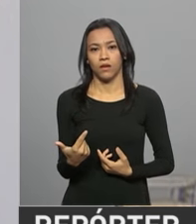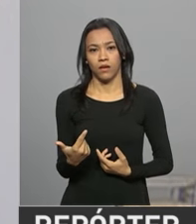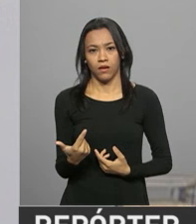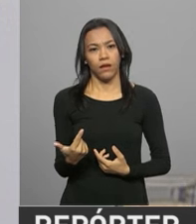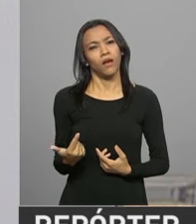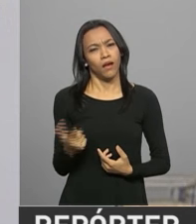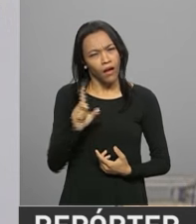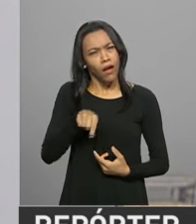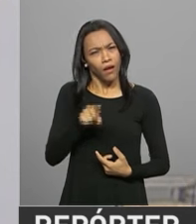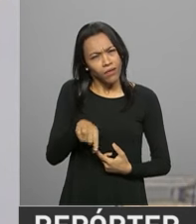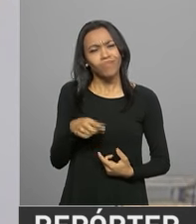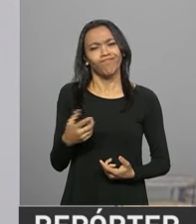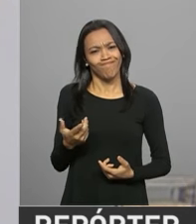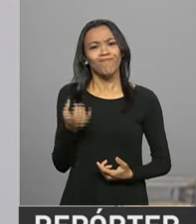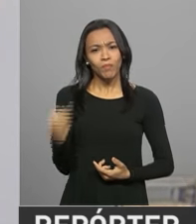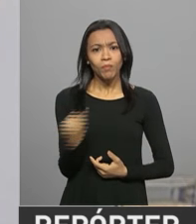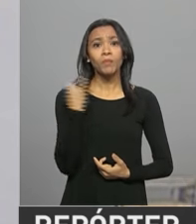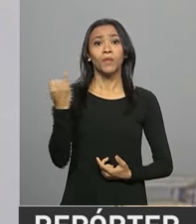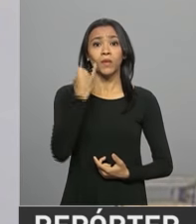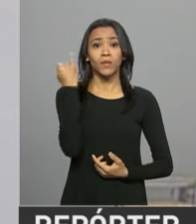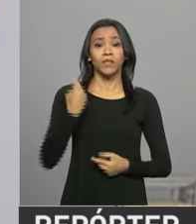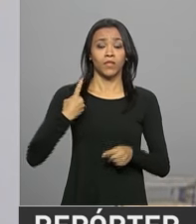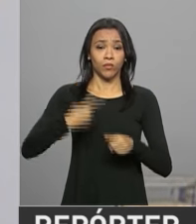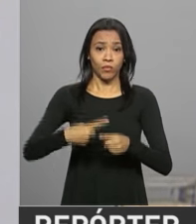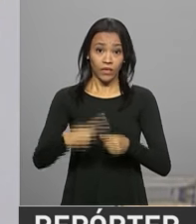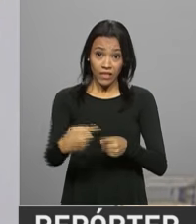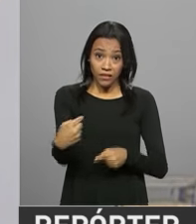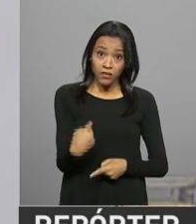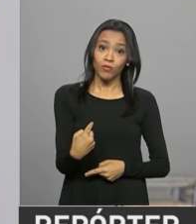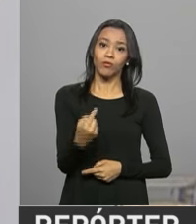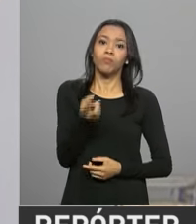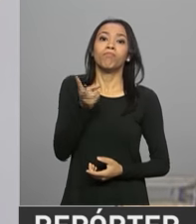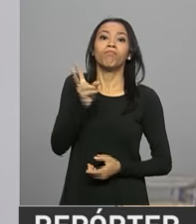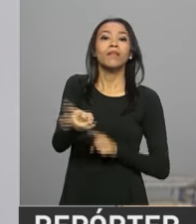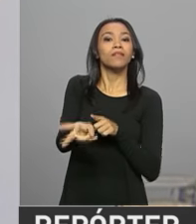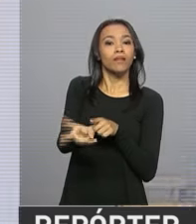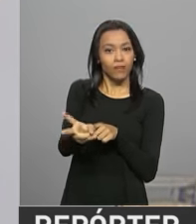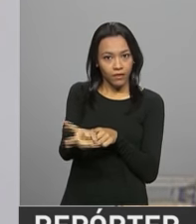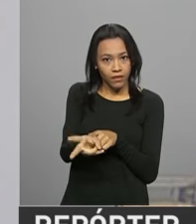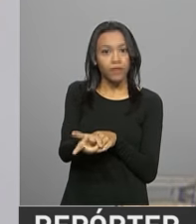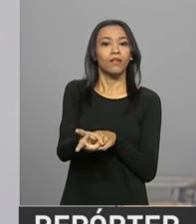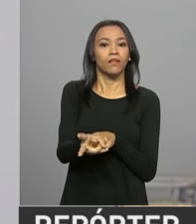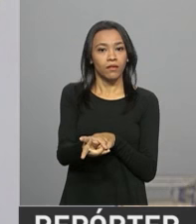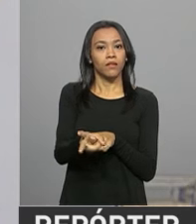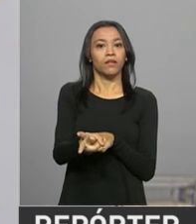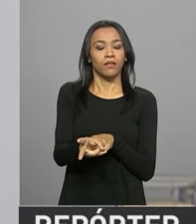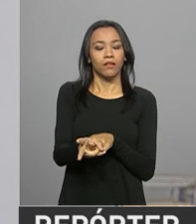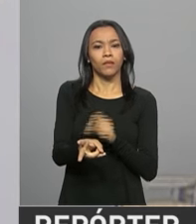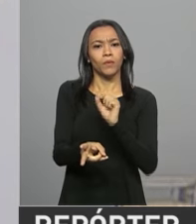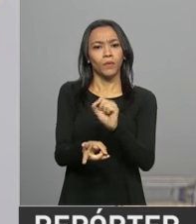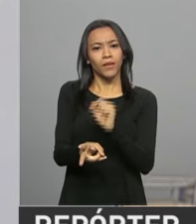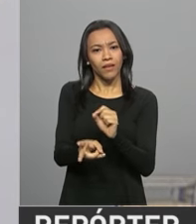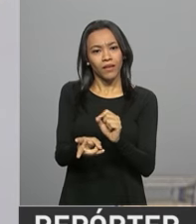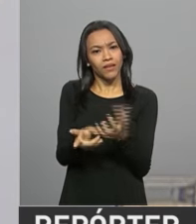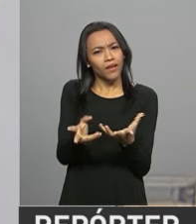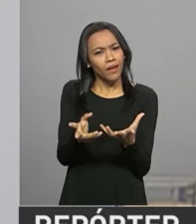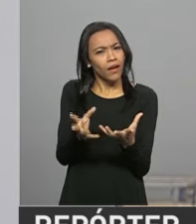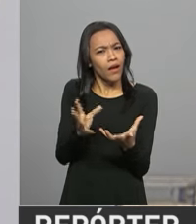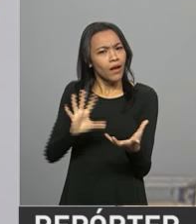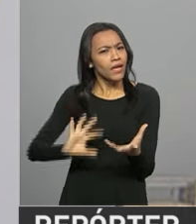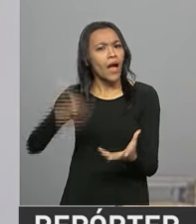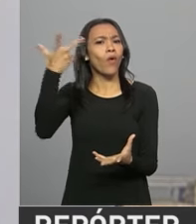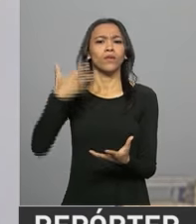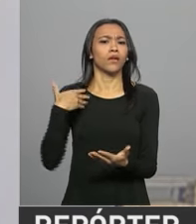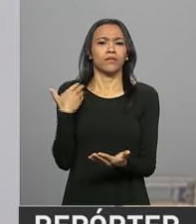é muito importante porque isto mantém aquilo que prevaleceu do ponto de vista prático,